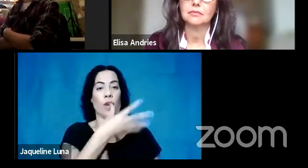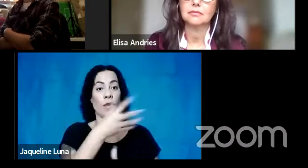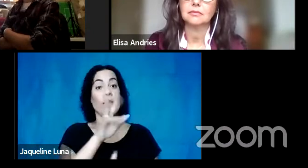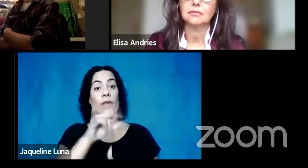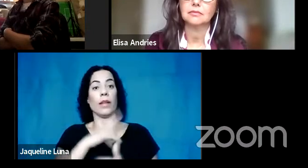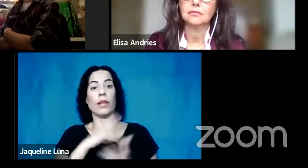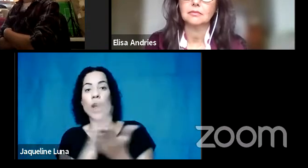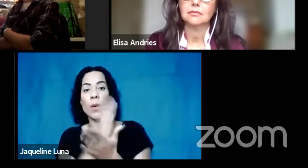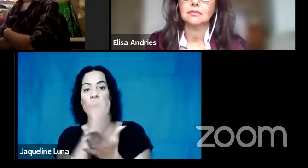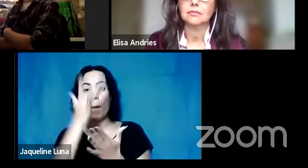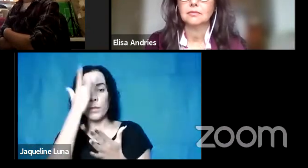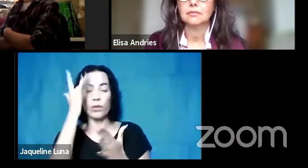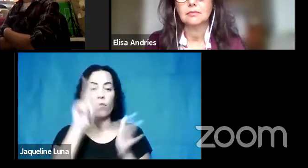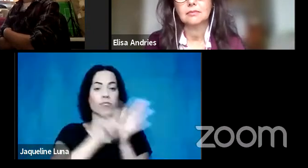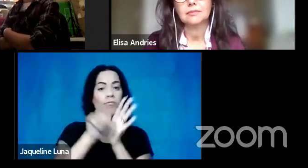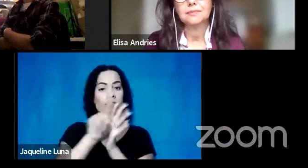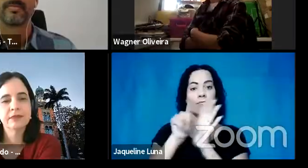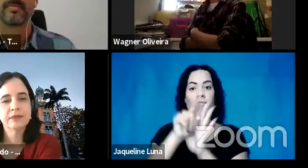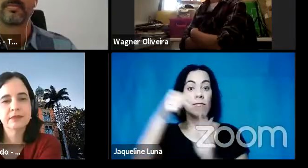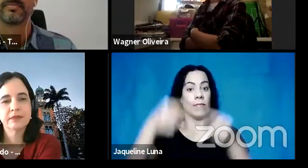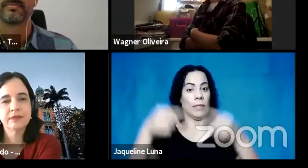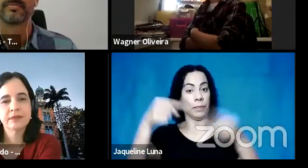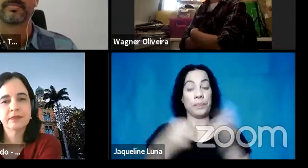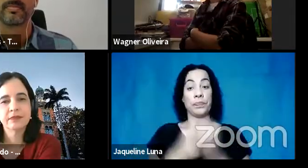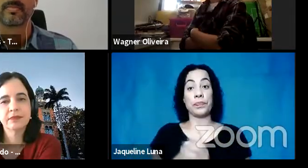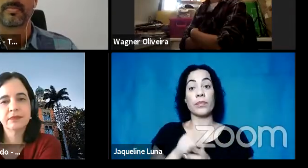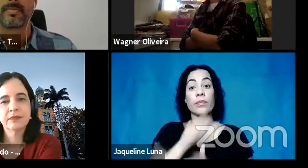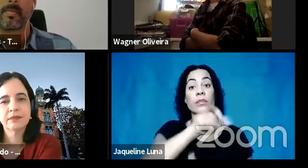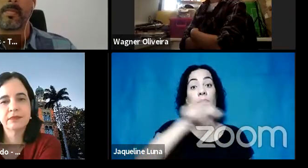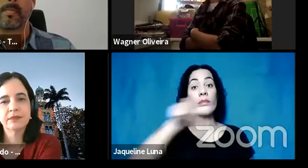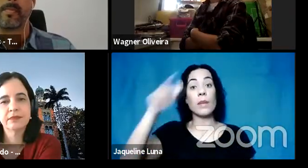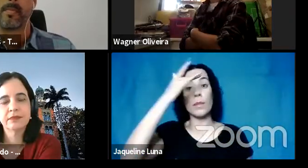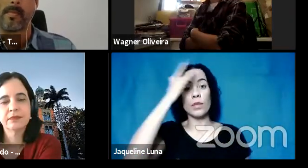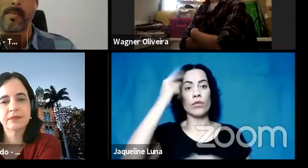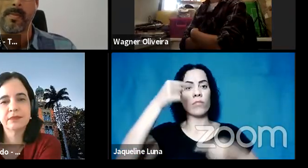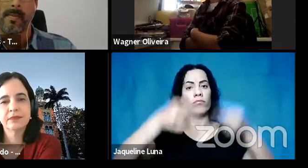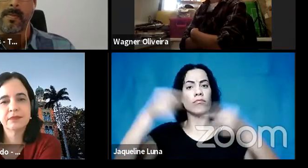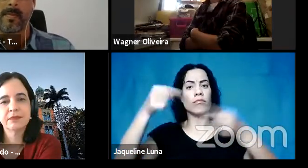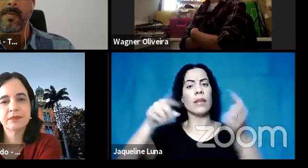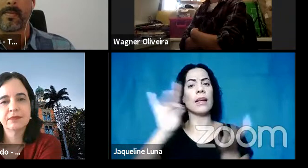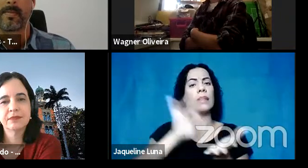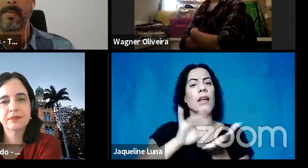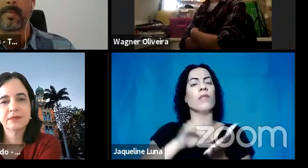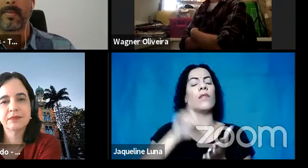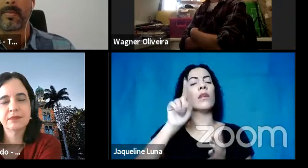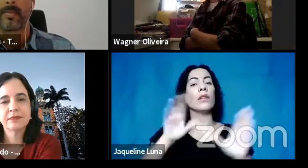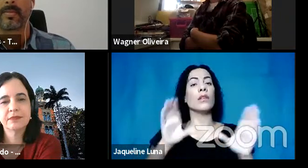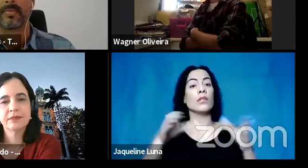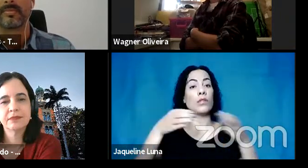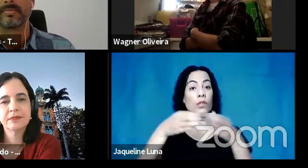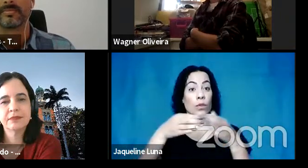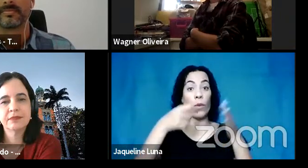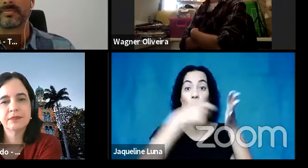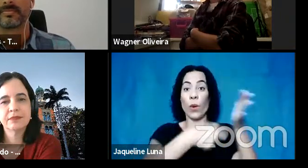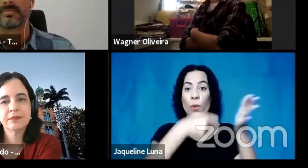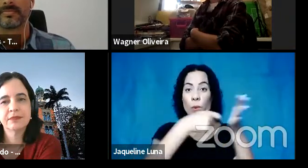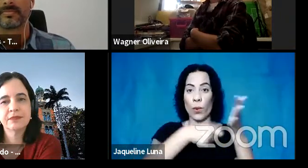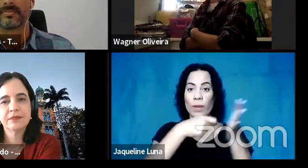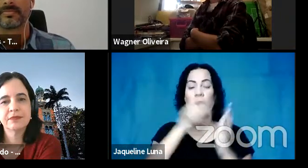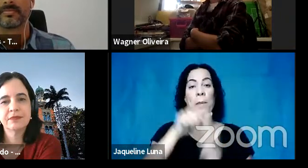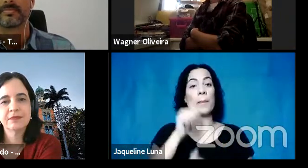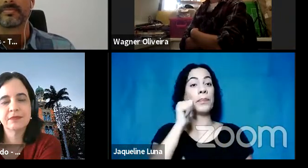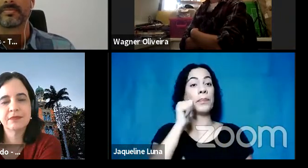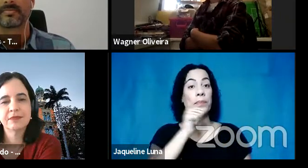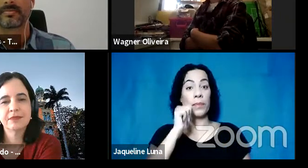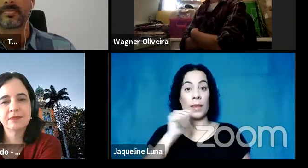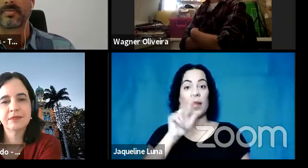debatedoras. E essas debatedoras, elas, na verdade, são um time que luta como meninas, né? A gente vai ter